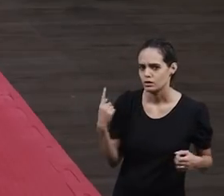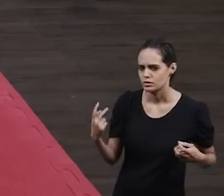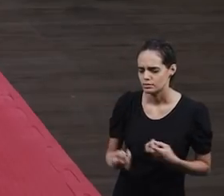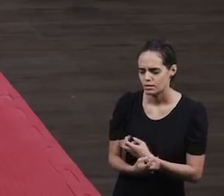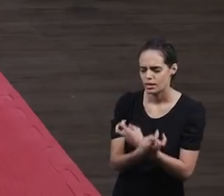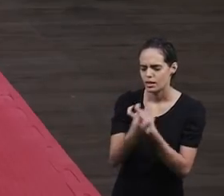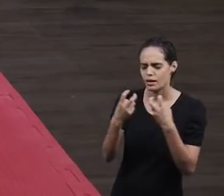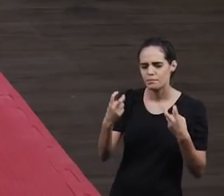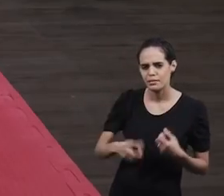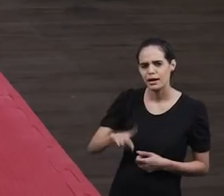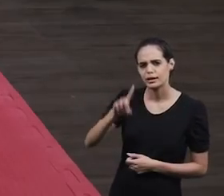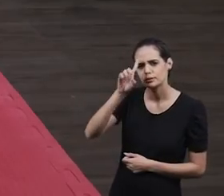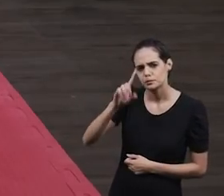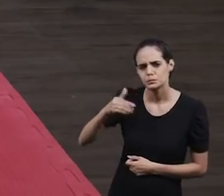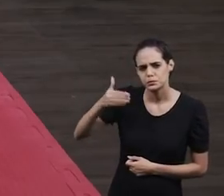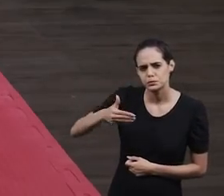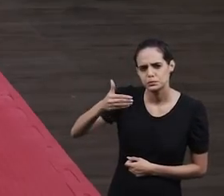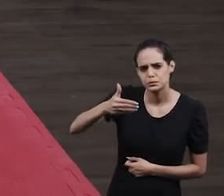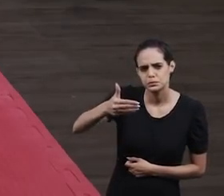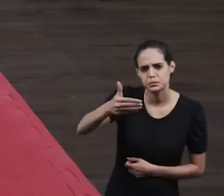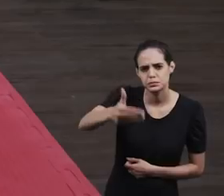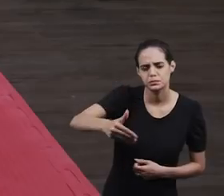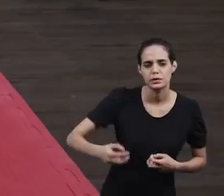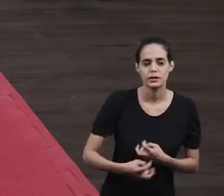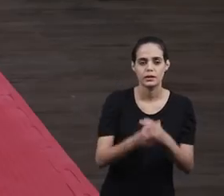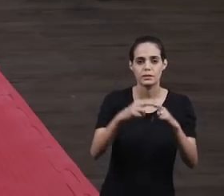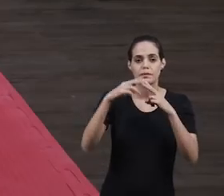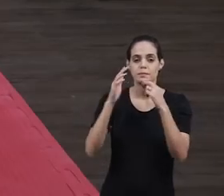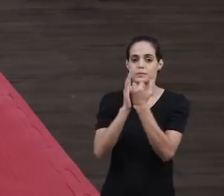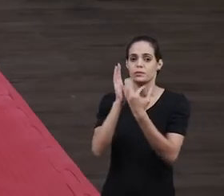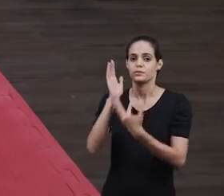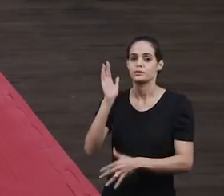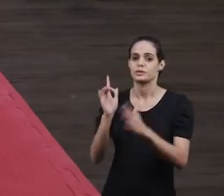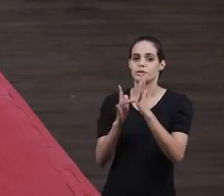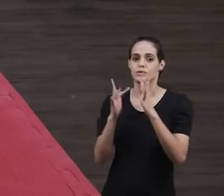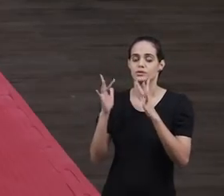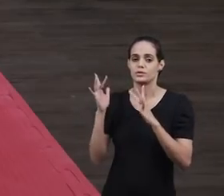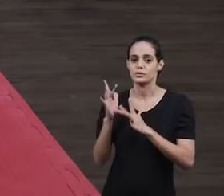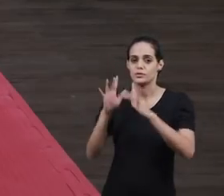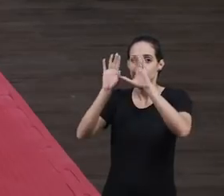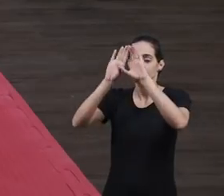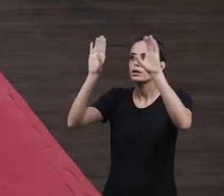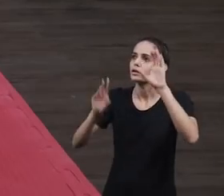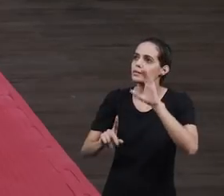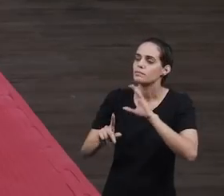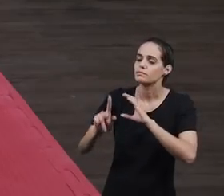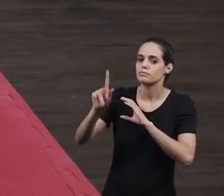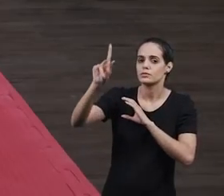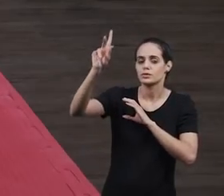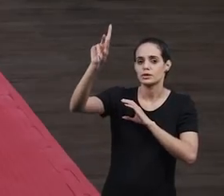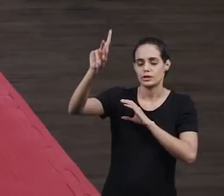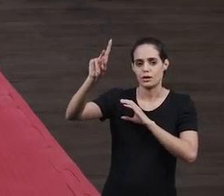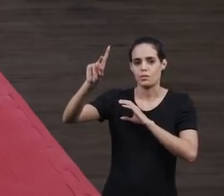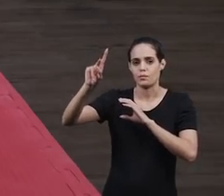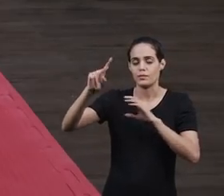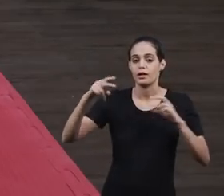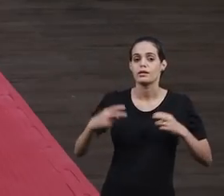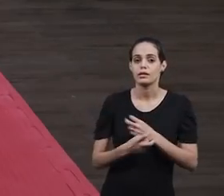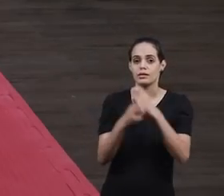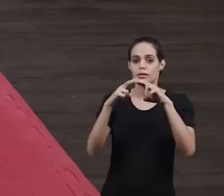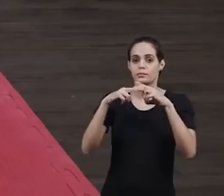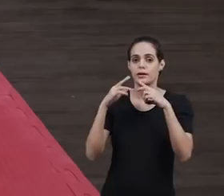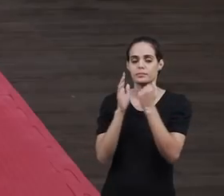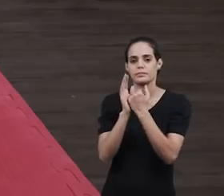todo momento, porque quando a gente clama, nós estamos caminhando para ir para o céu. Mas nós temos que clamar pelo sangue de